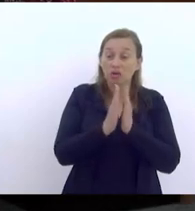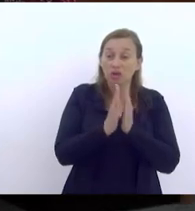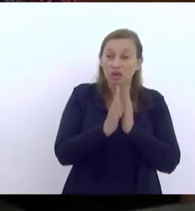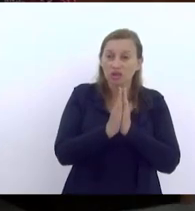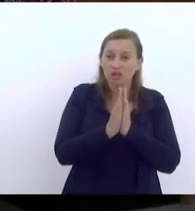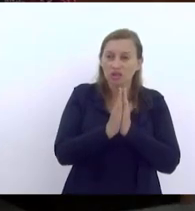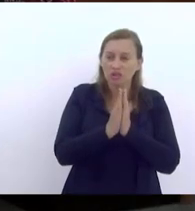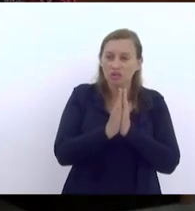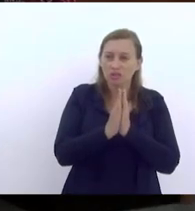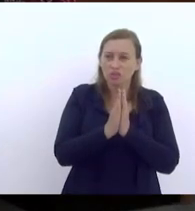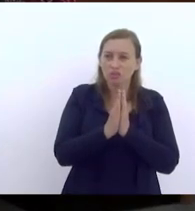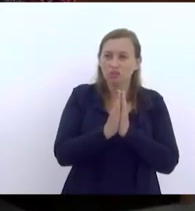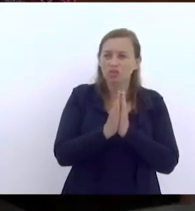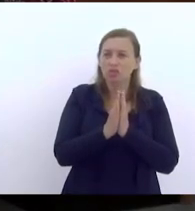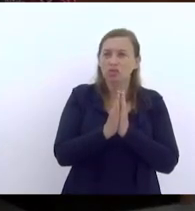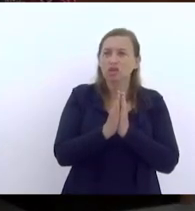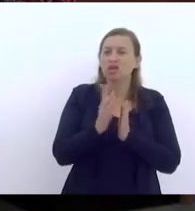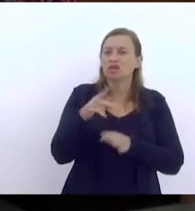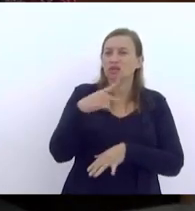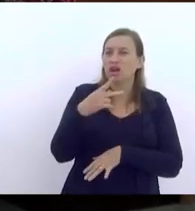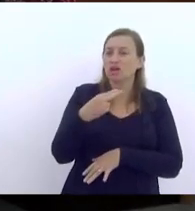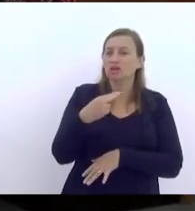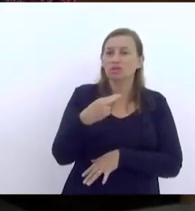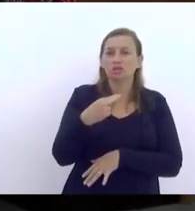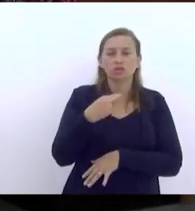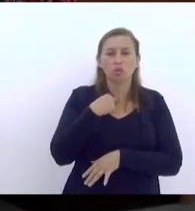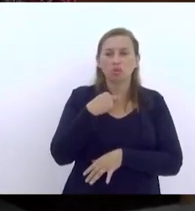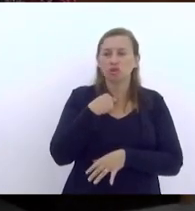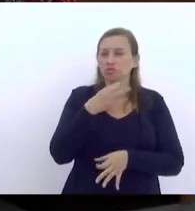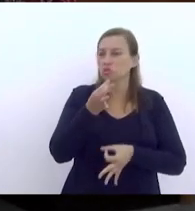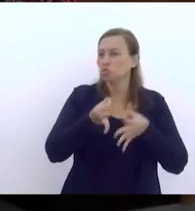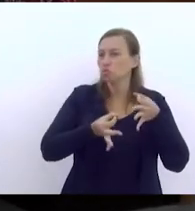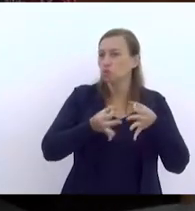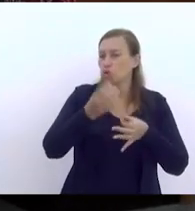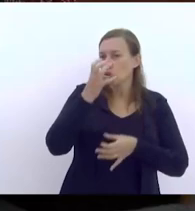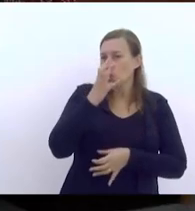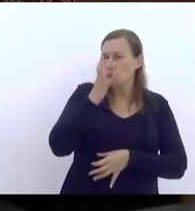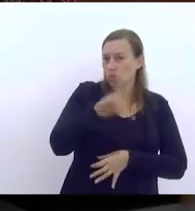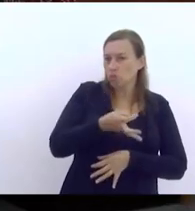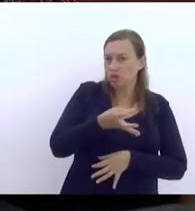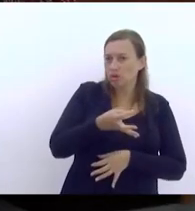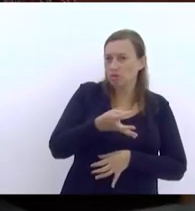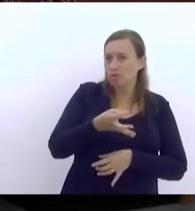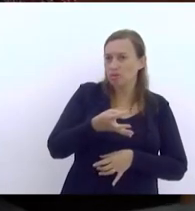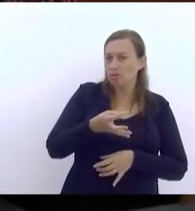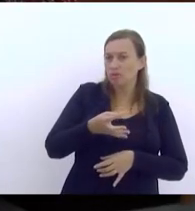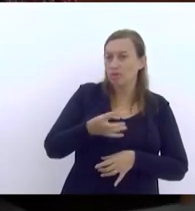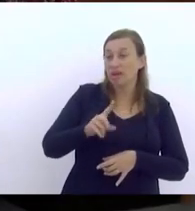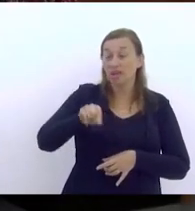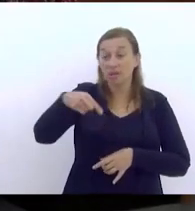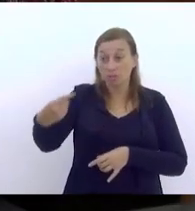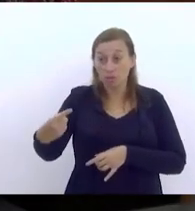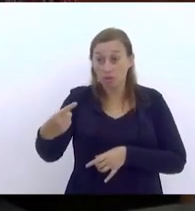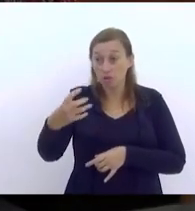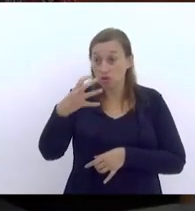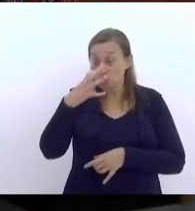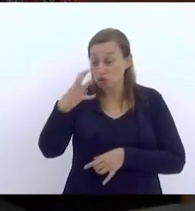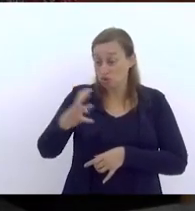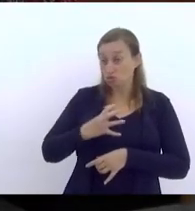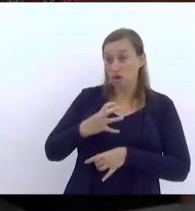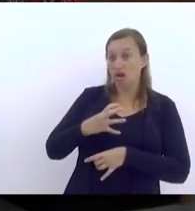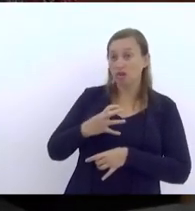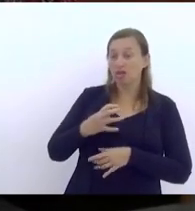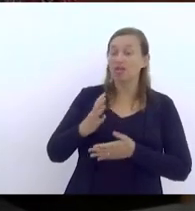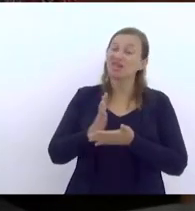diz que nós não devemos julgar para não sermos julgados. E